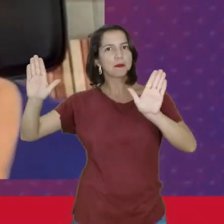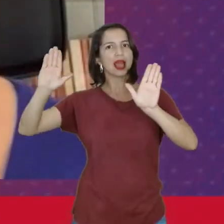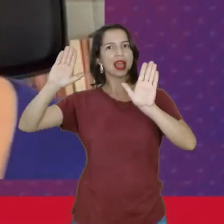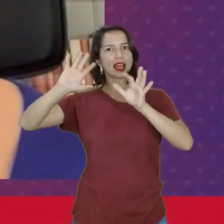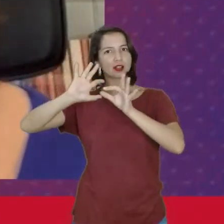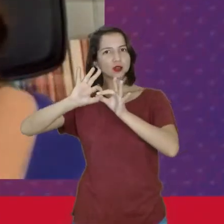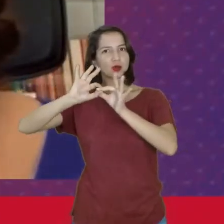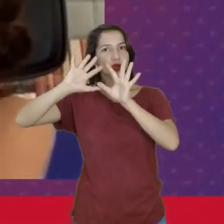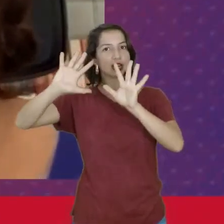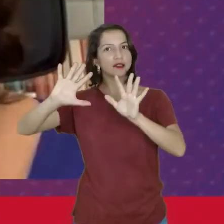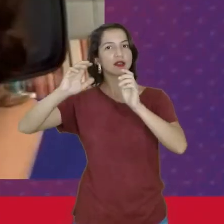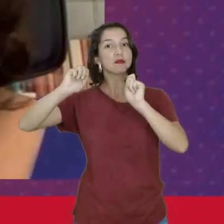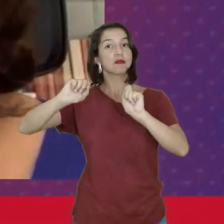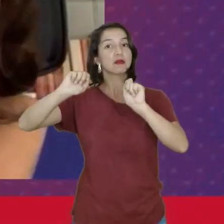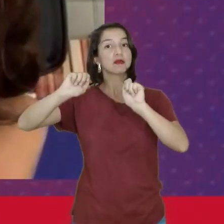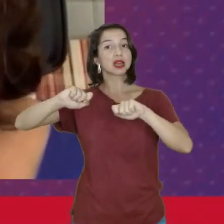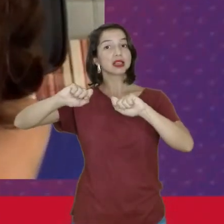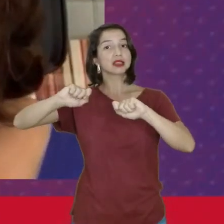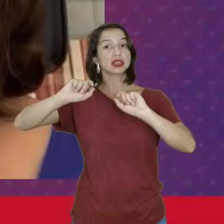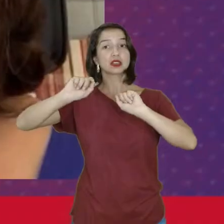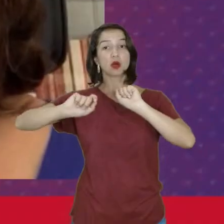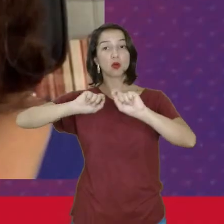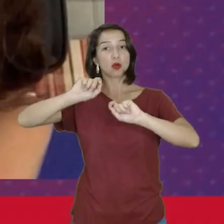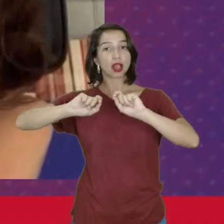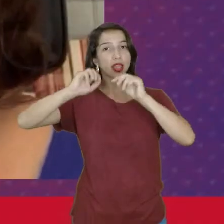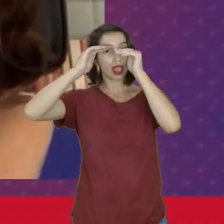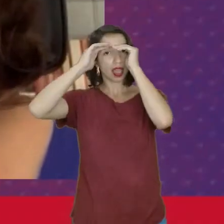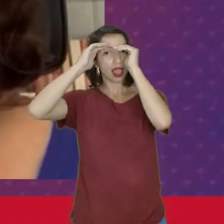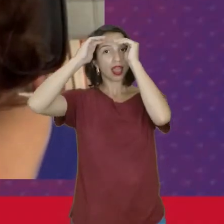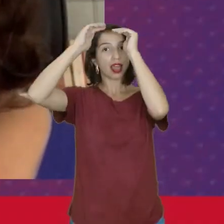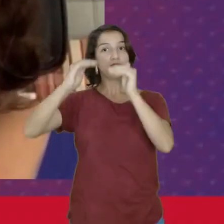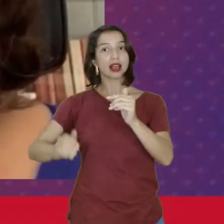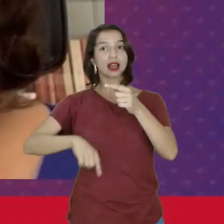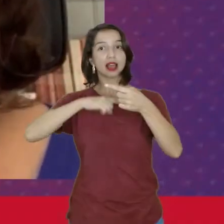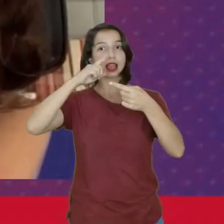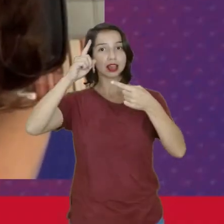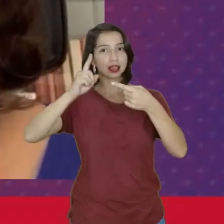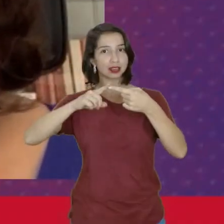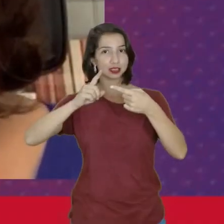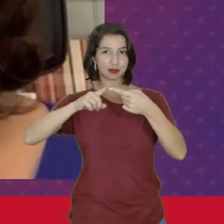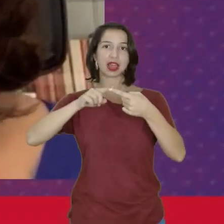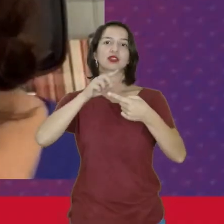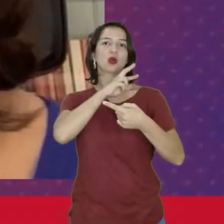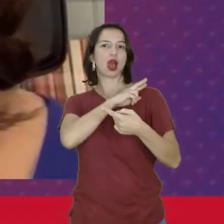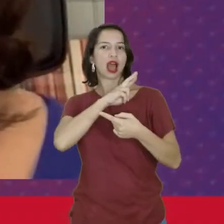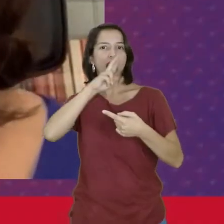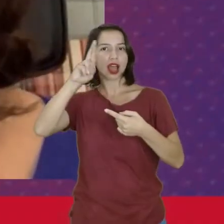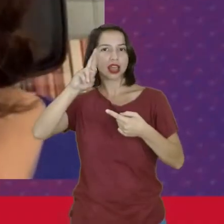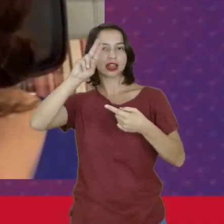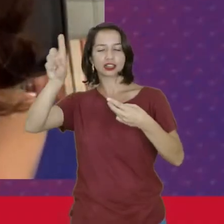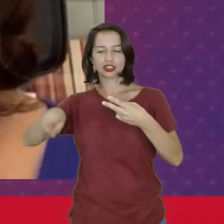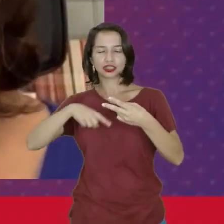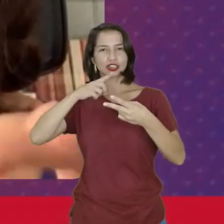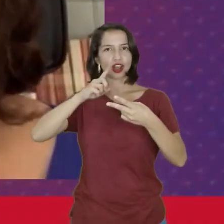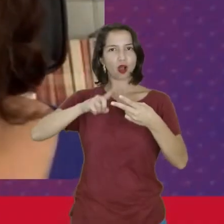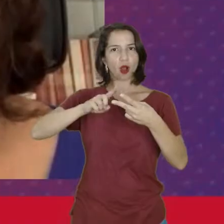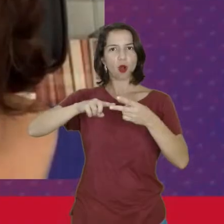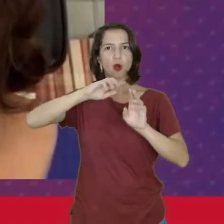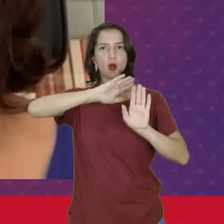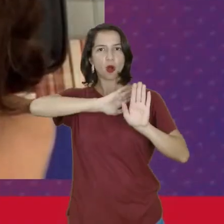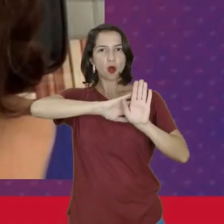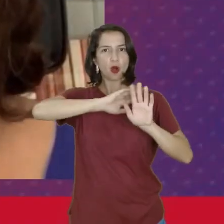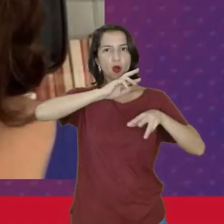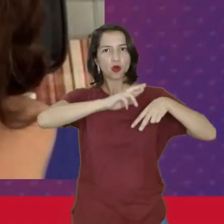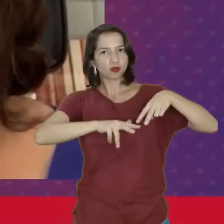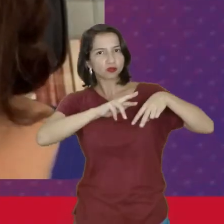orientações sexuais, e temos que garantir o espaço de combate a todas as formas de